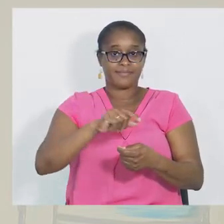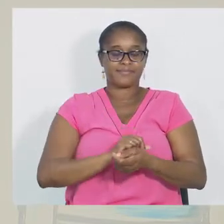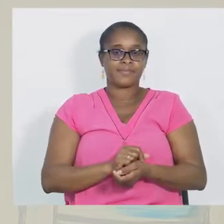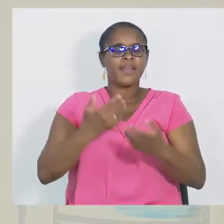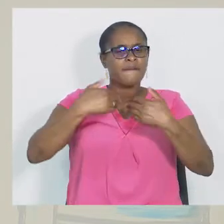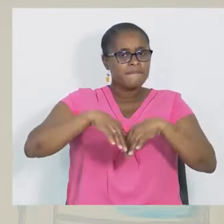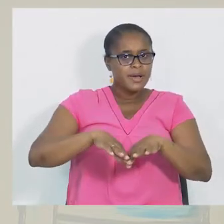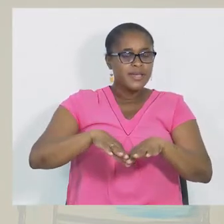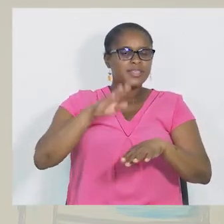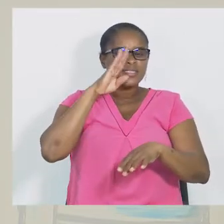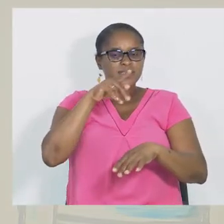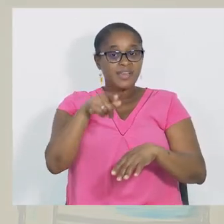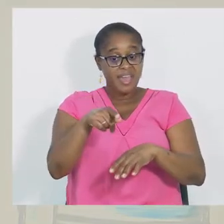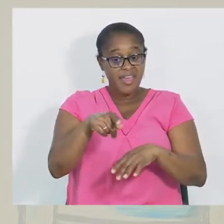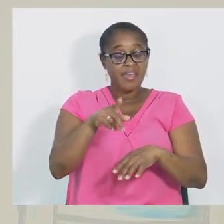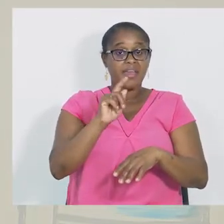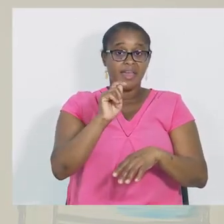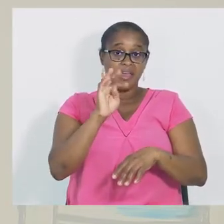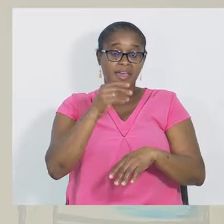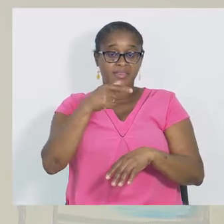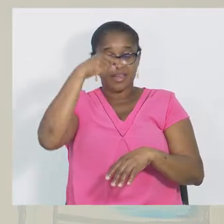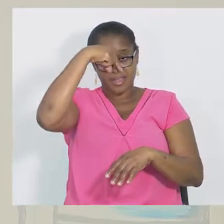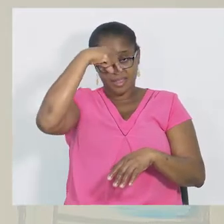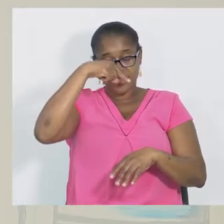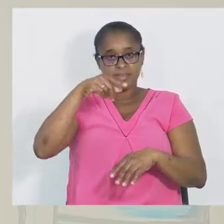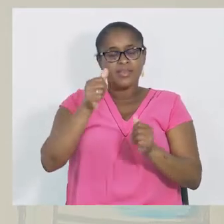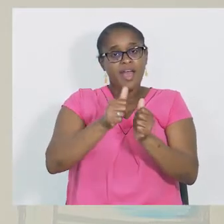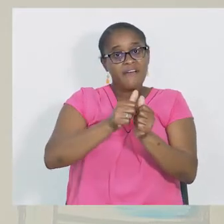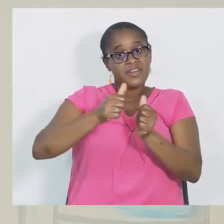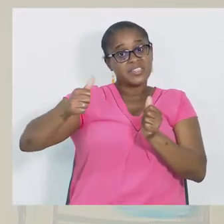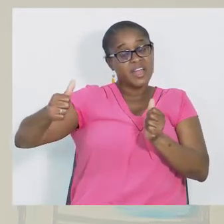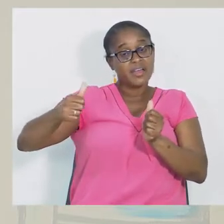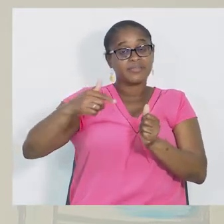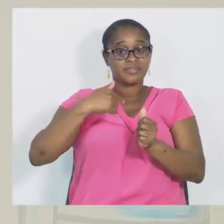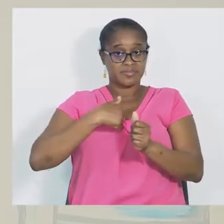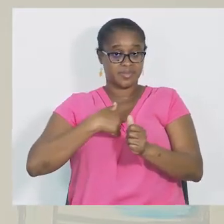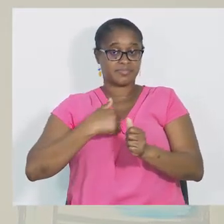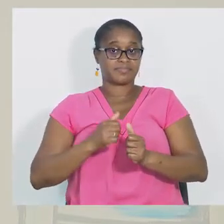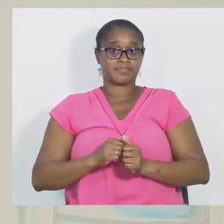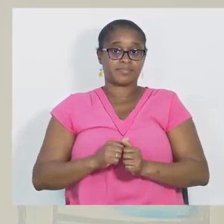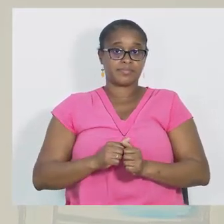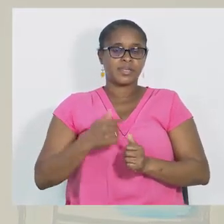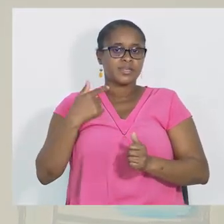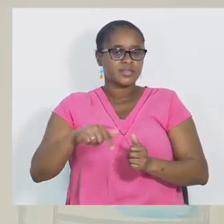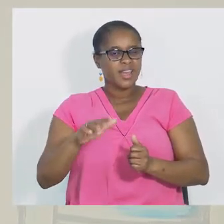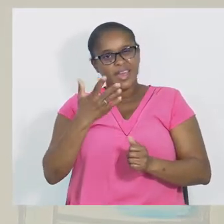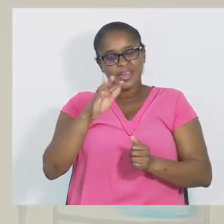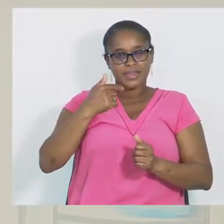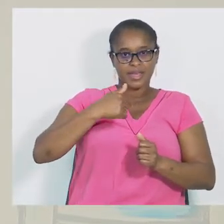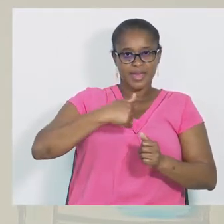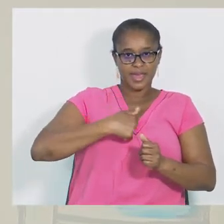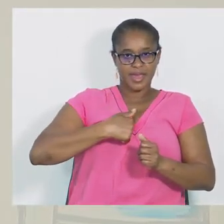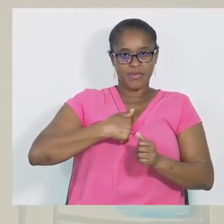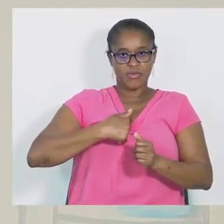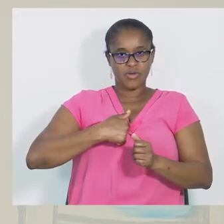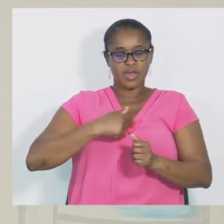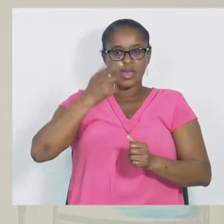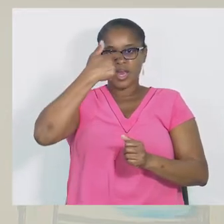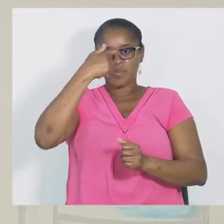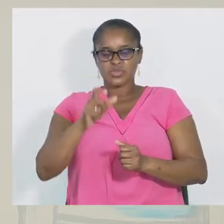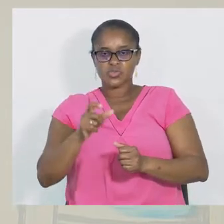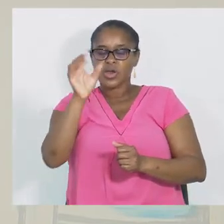texto. Ok? E também nos outros textos que vocês podem ter no vosso